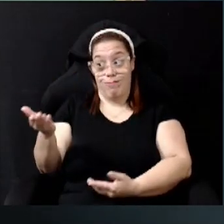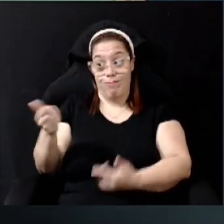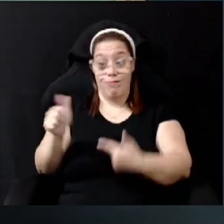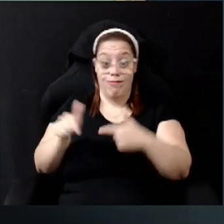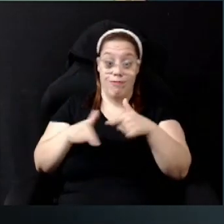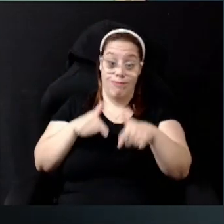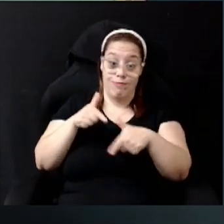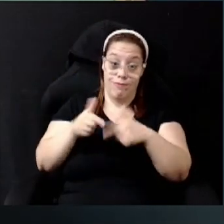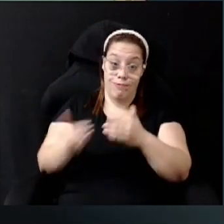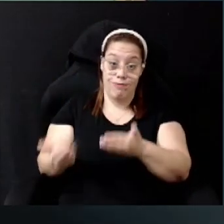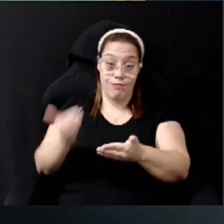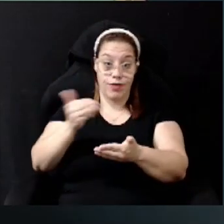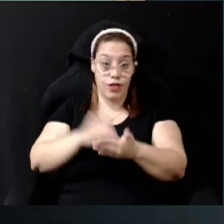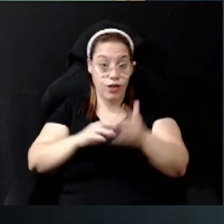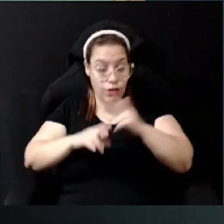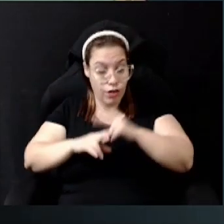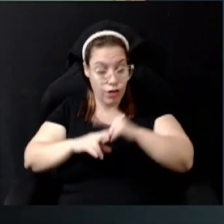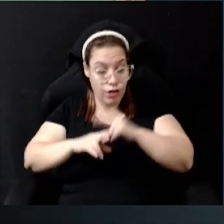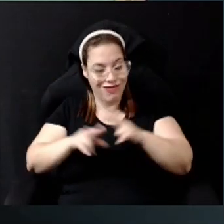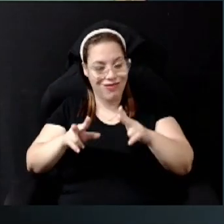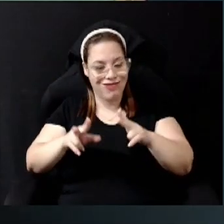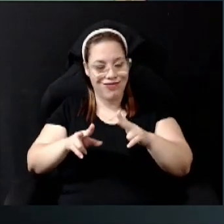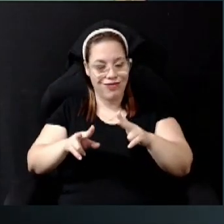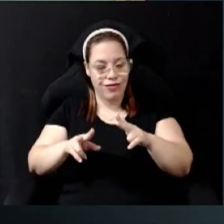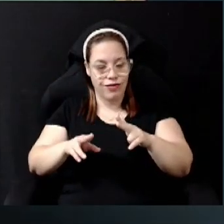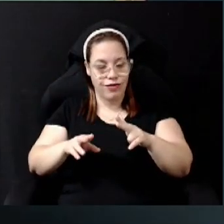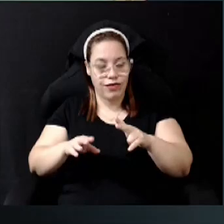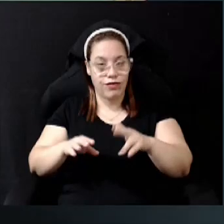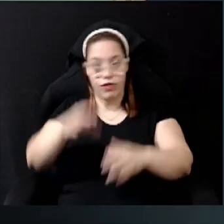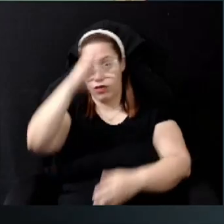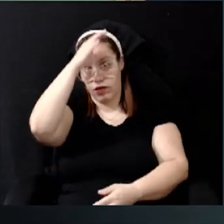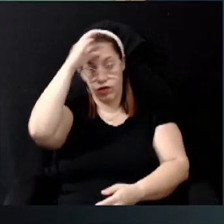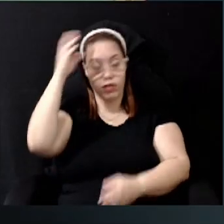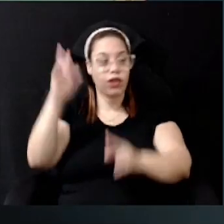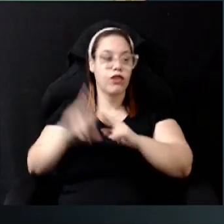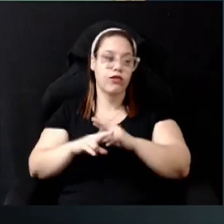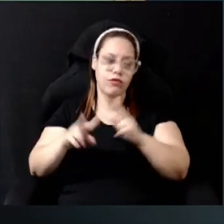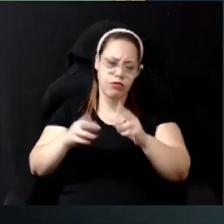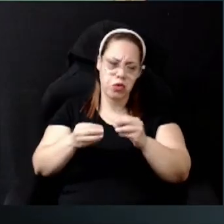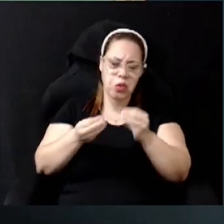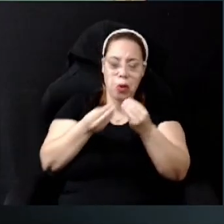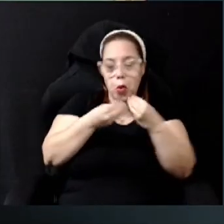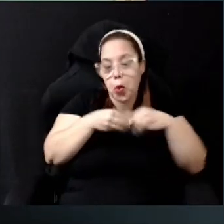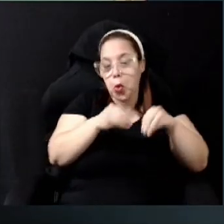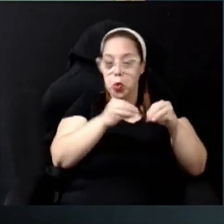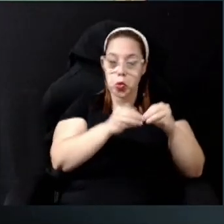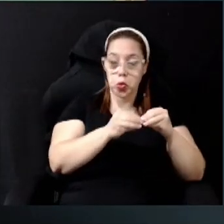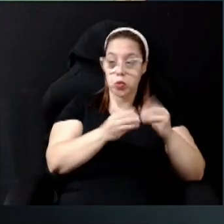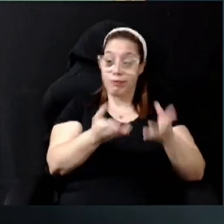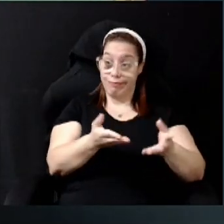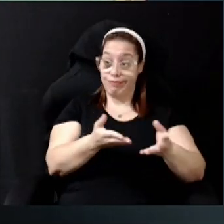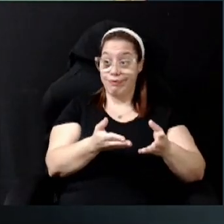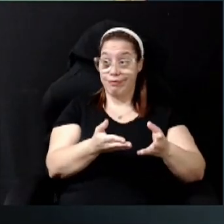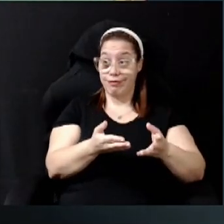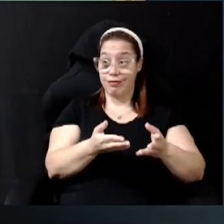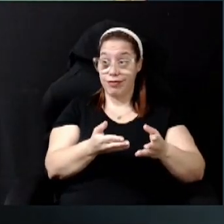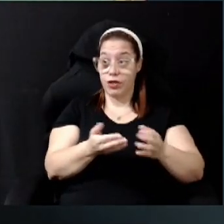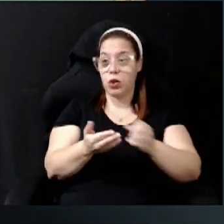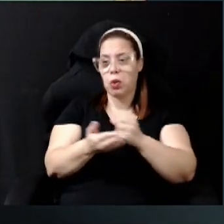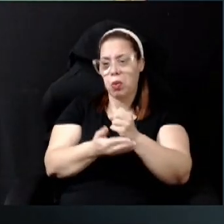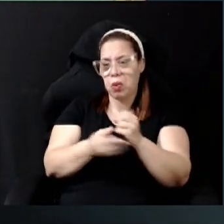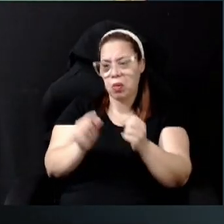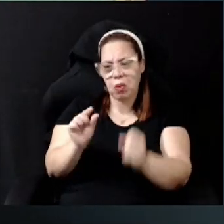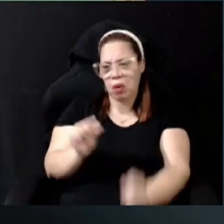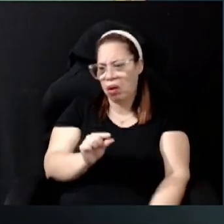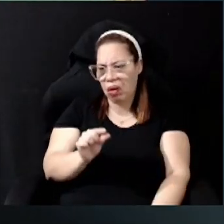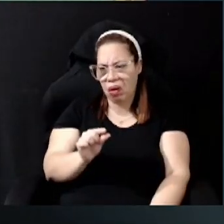um diferencial, de trate o seu cliente de forma diferencial também, dê um mimo para ele, dê um presente, mesmo que seja de baixo custo. Então eu